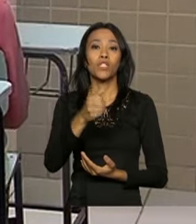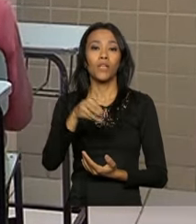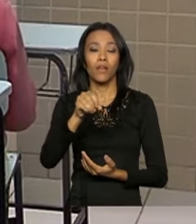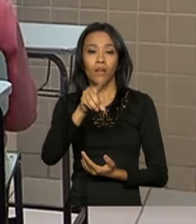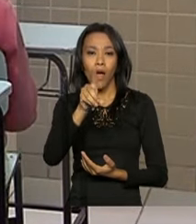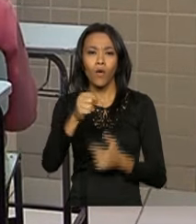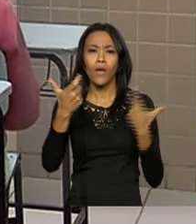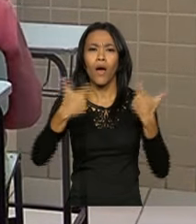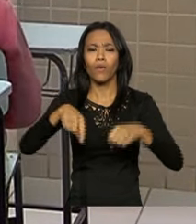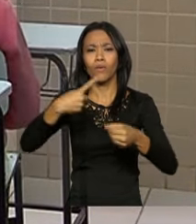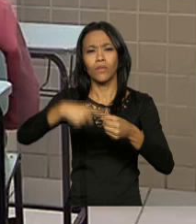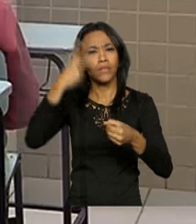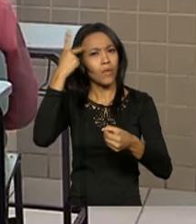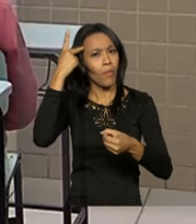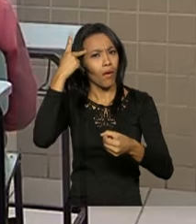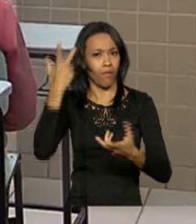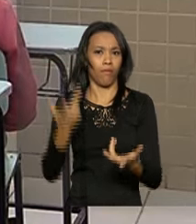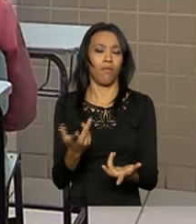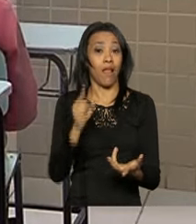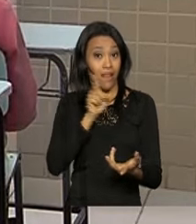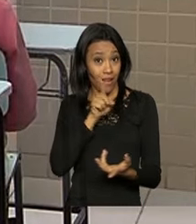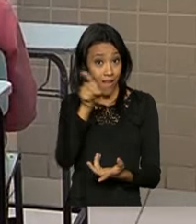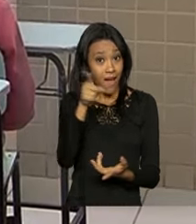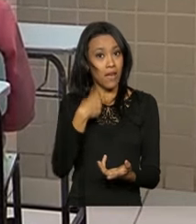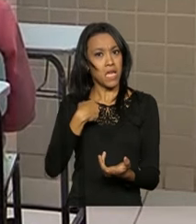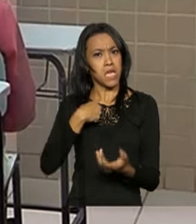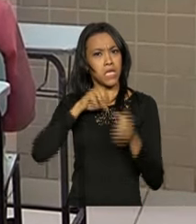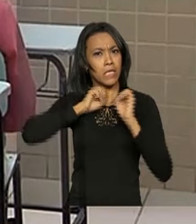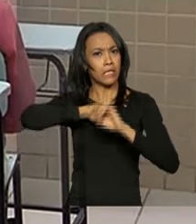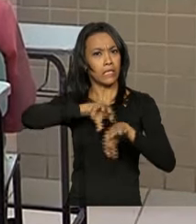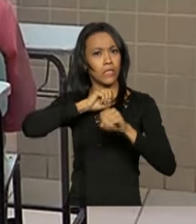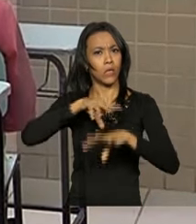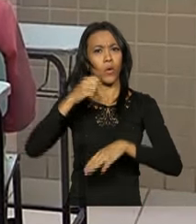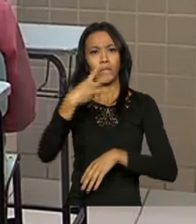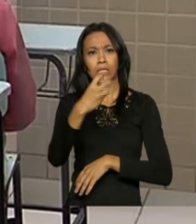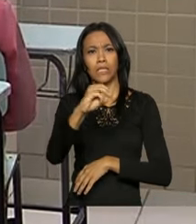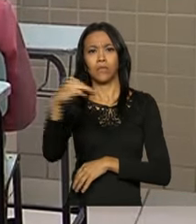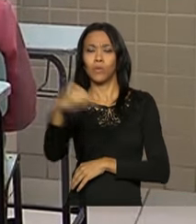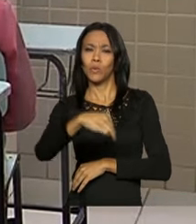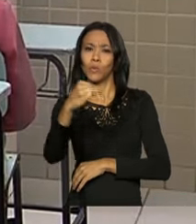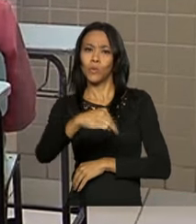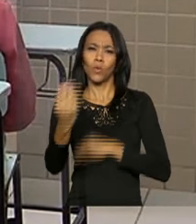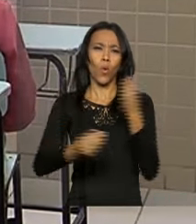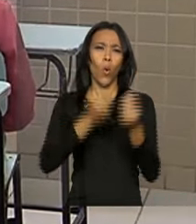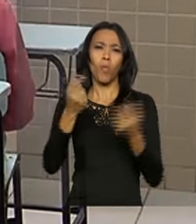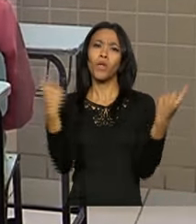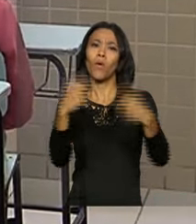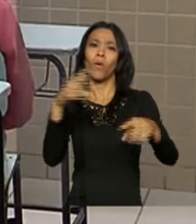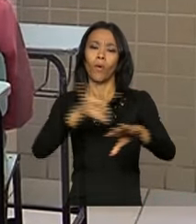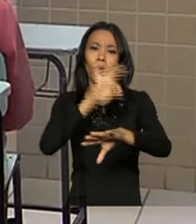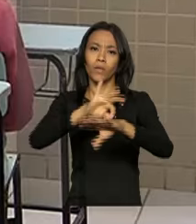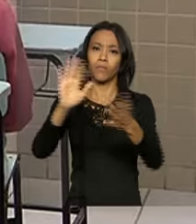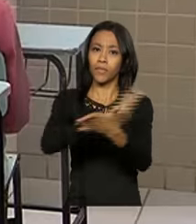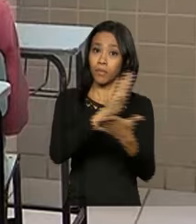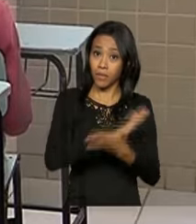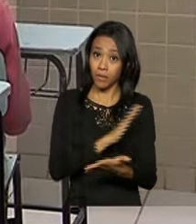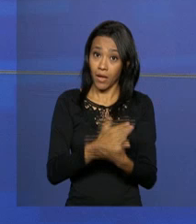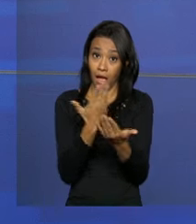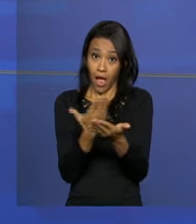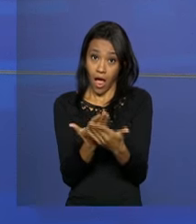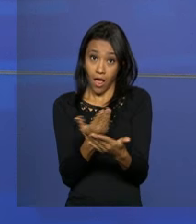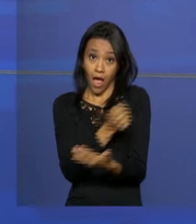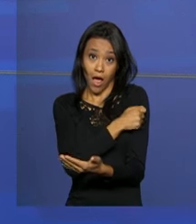dos Campos, no interior de São Paulo. Lá ele deu uma aula de meia hora sobre o combate ao Aedes aegypti para alunos do sexto